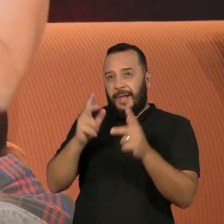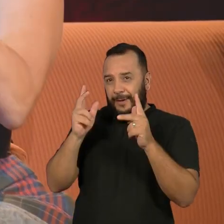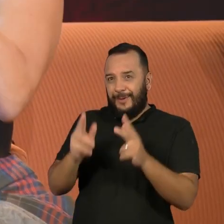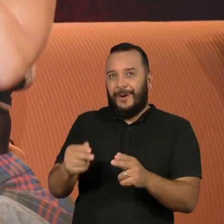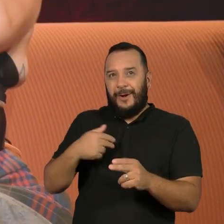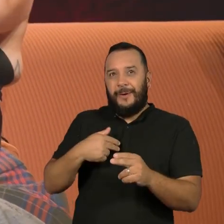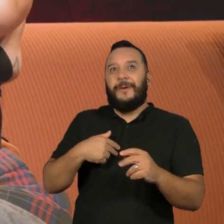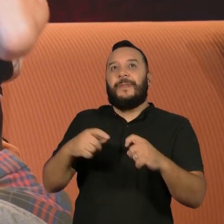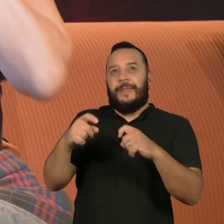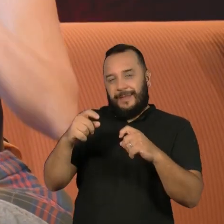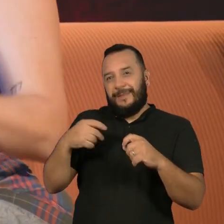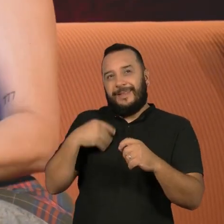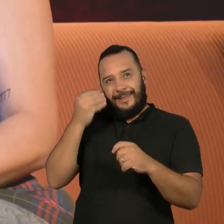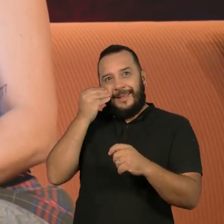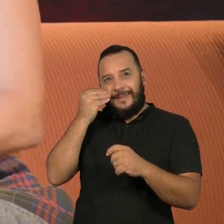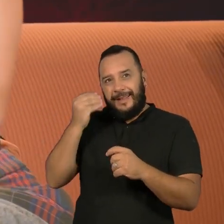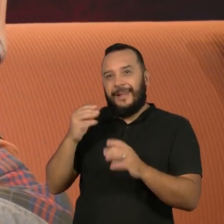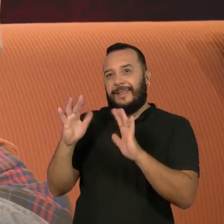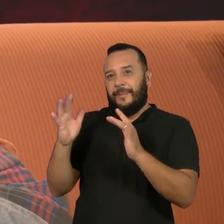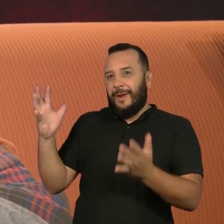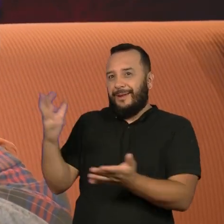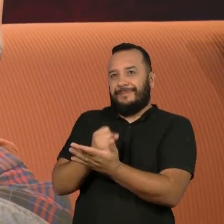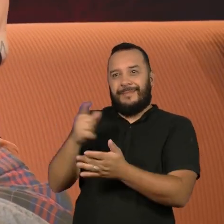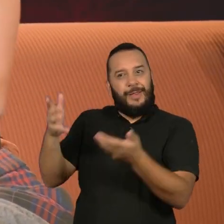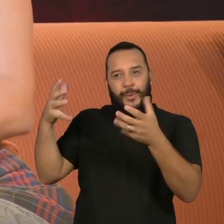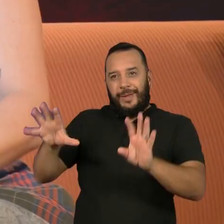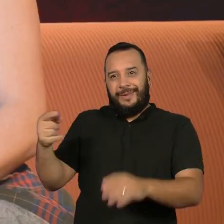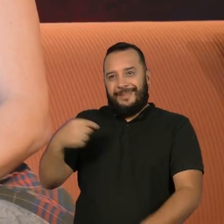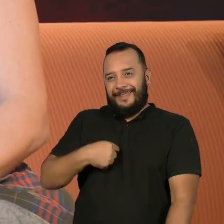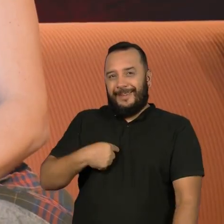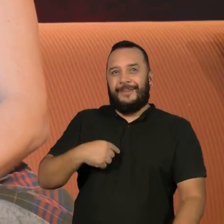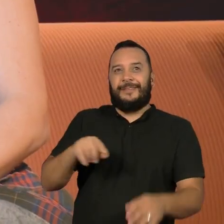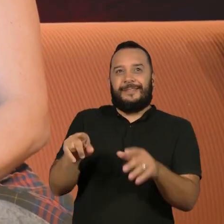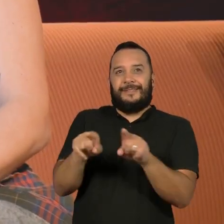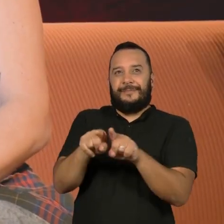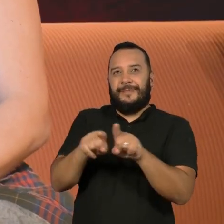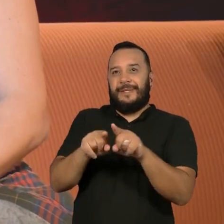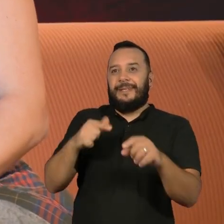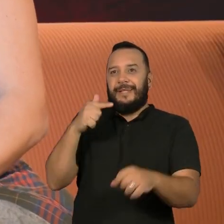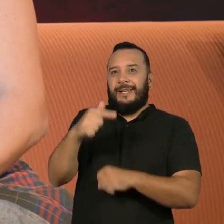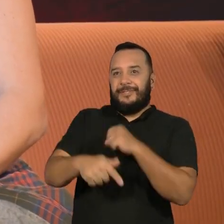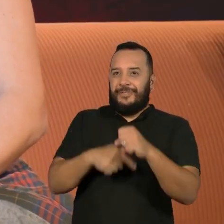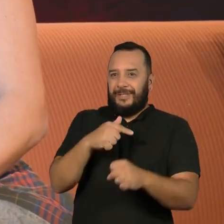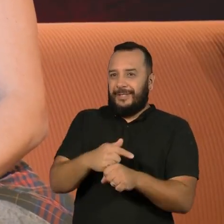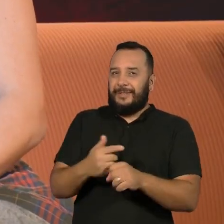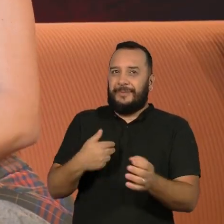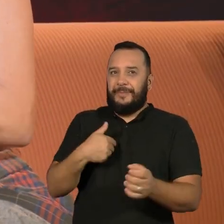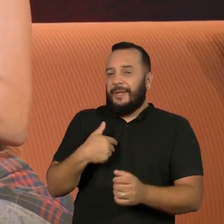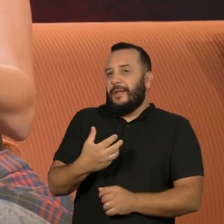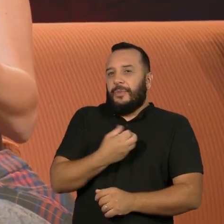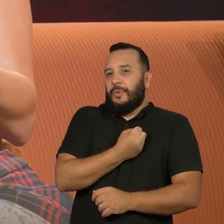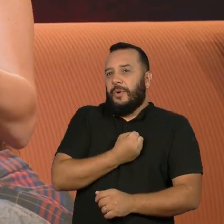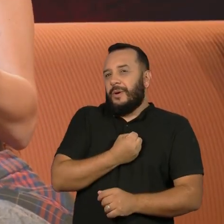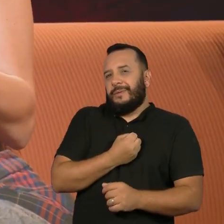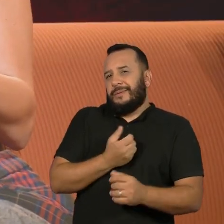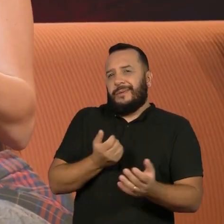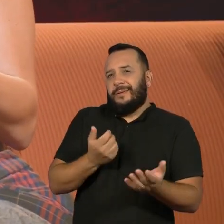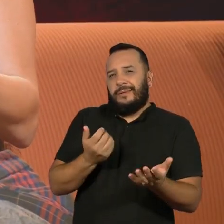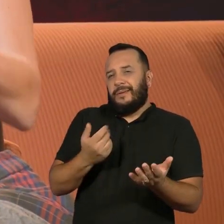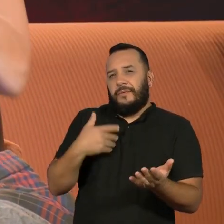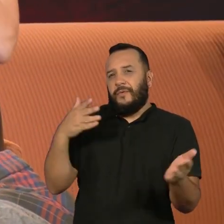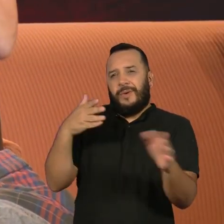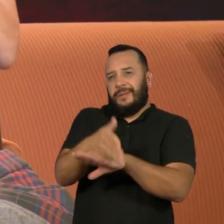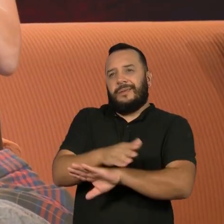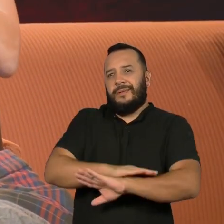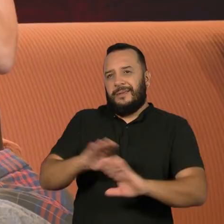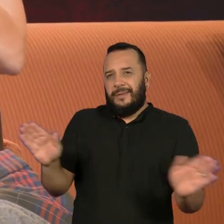que ele também não queria. Quando foi no 7º ano, eu falei assim, sabe uma coisa? O que minha nota der, eu vou entrar, porque eu preciso mudar a minha vida.